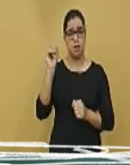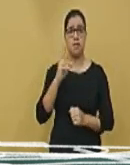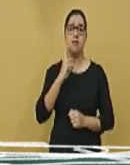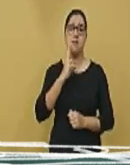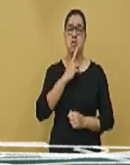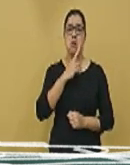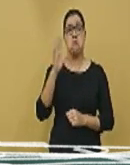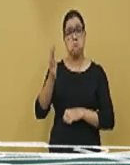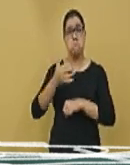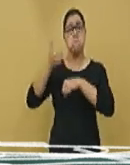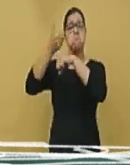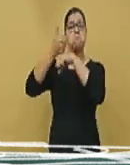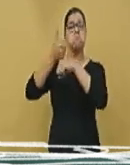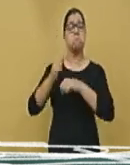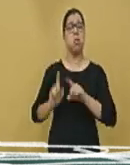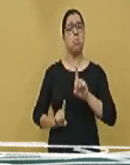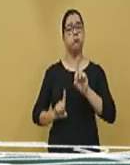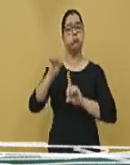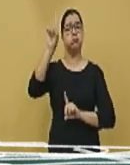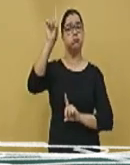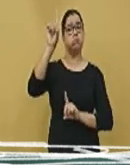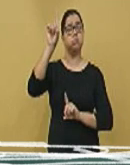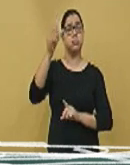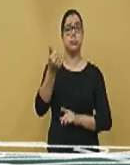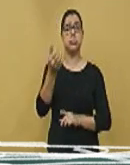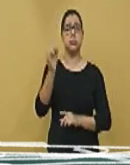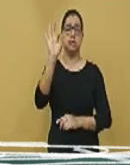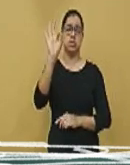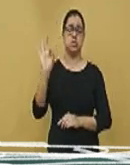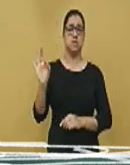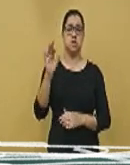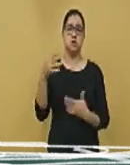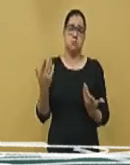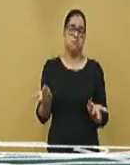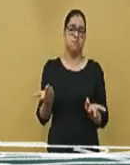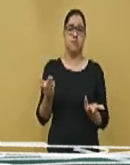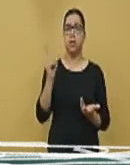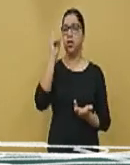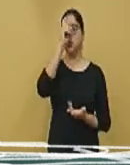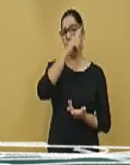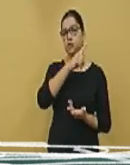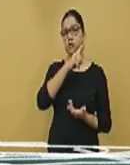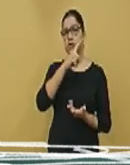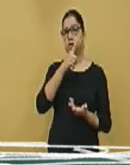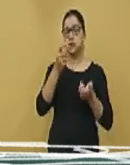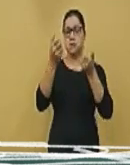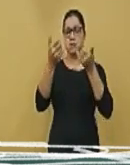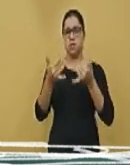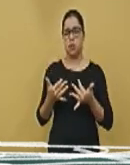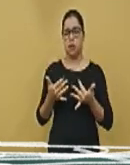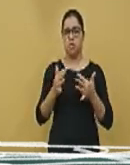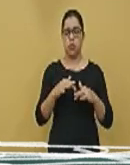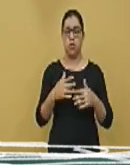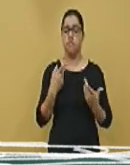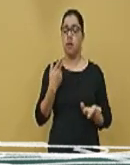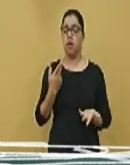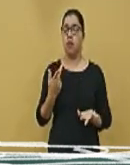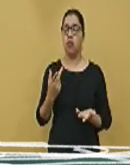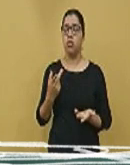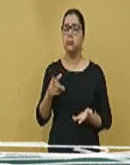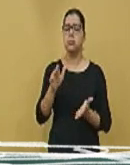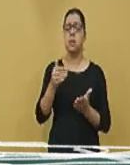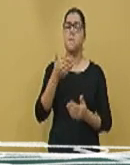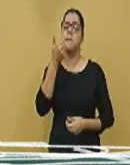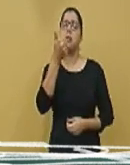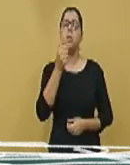boas. Então, com um resultado desse, é muito difícil você chegar para a firma e falar assim, você tem que melhorar ou tem